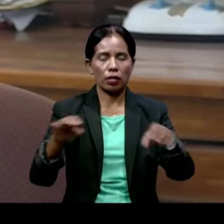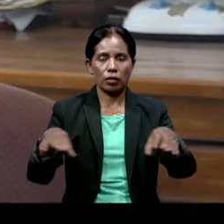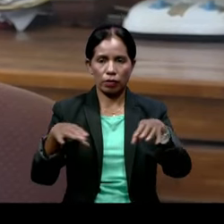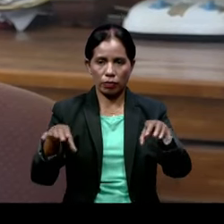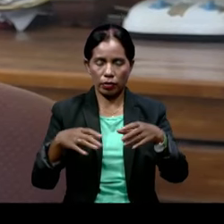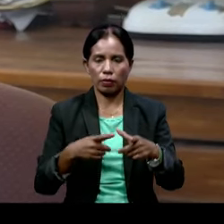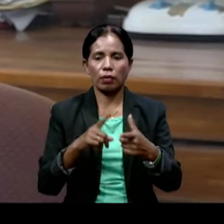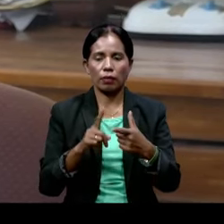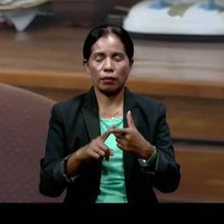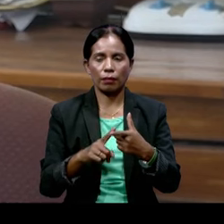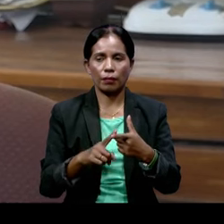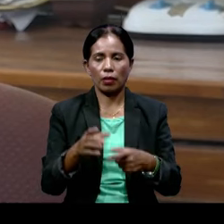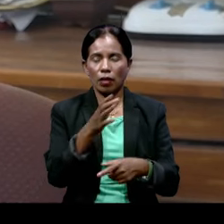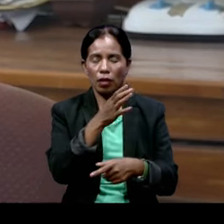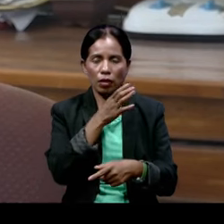Liusi sektor agricultura.